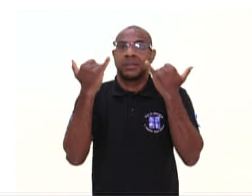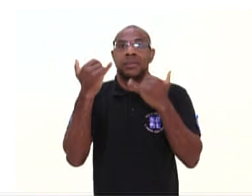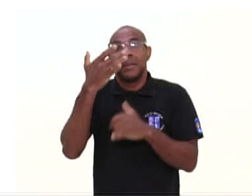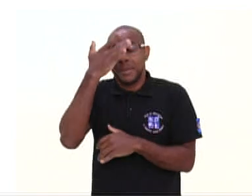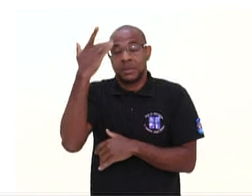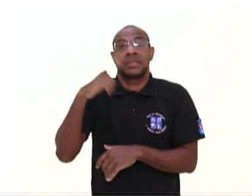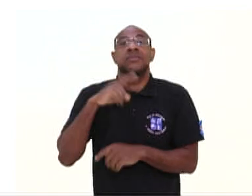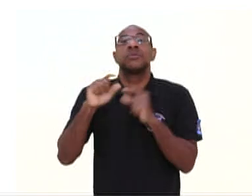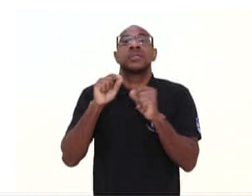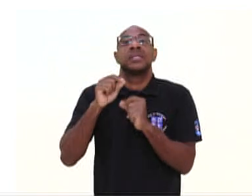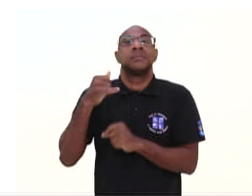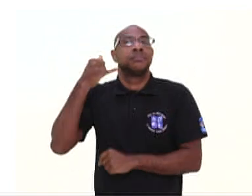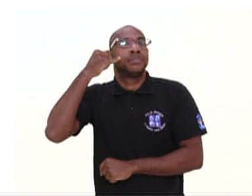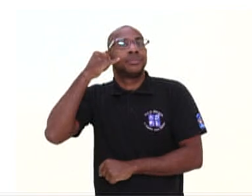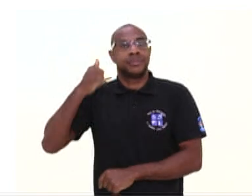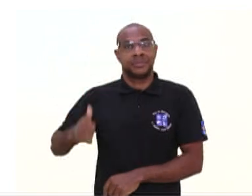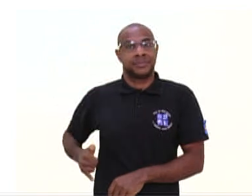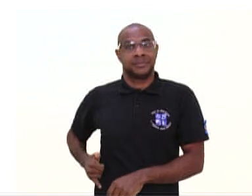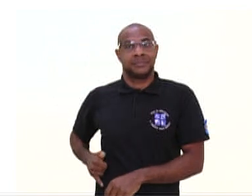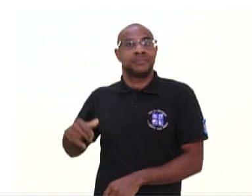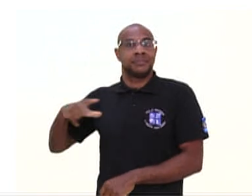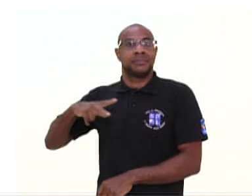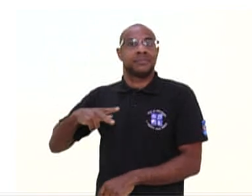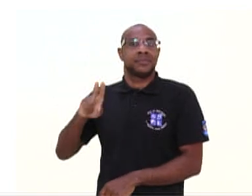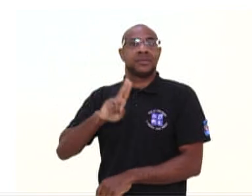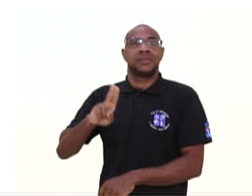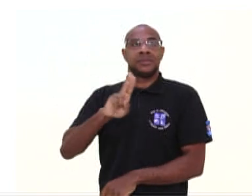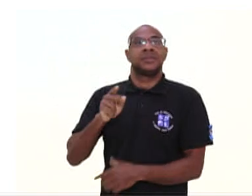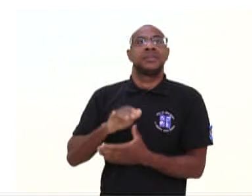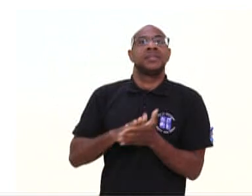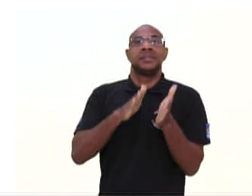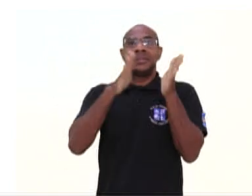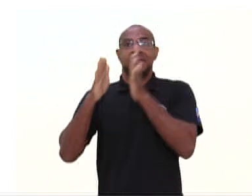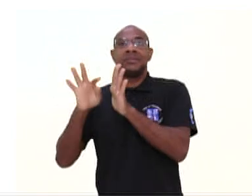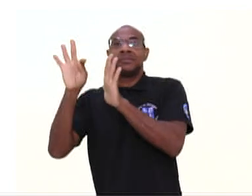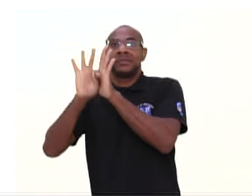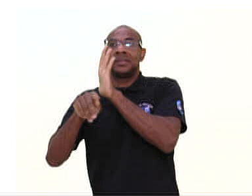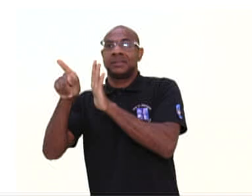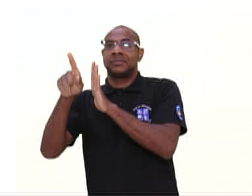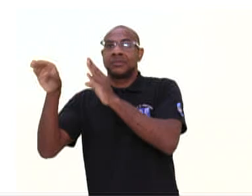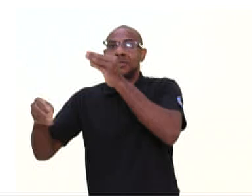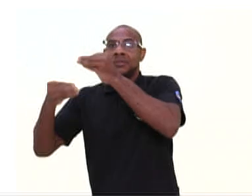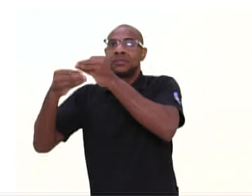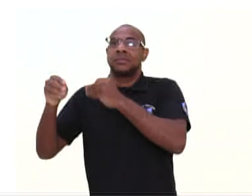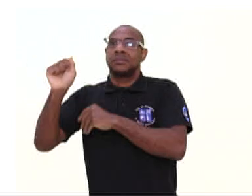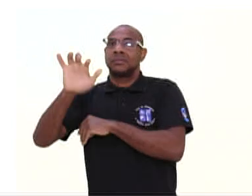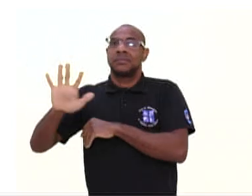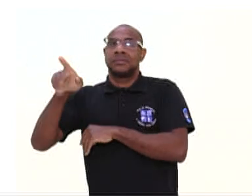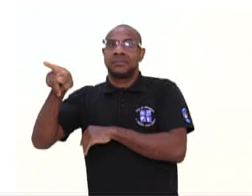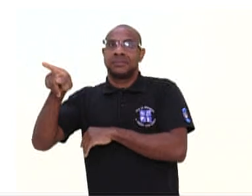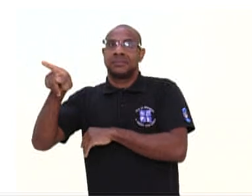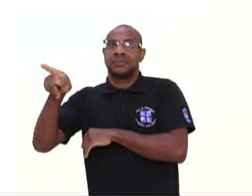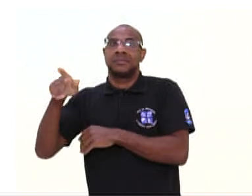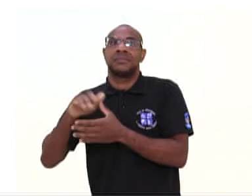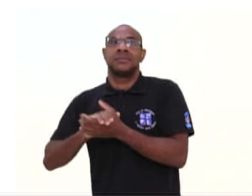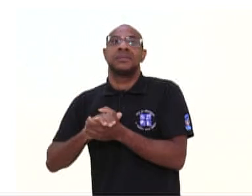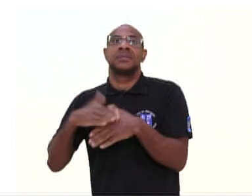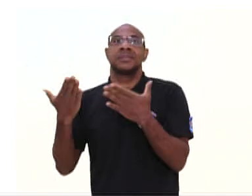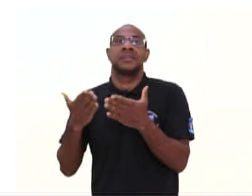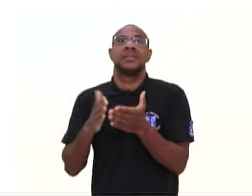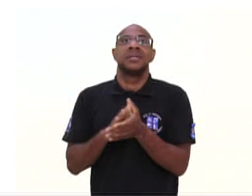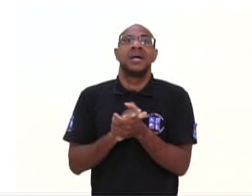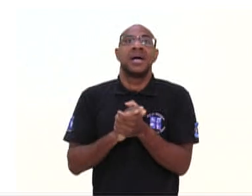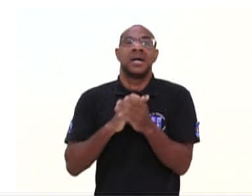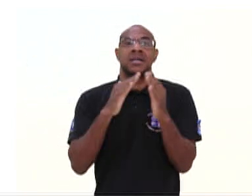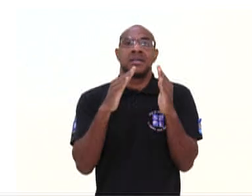móvel, celular para uso pessoal, e à direita o texto complementar. Por outro lado, a parcela das residências